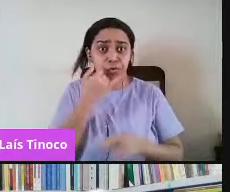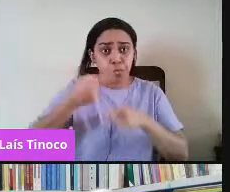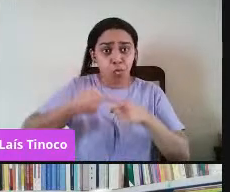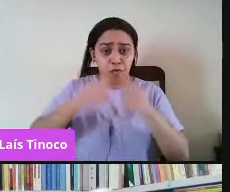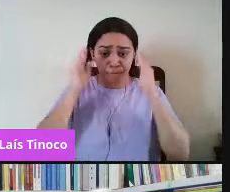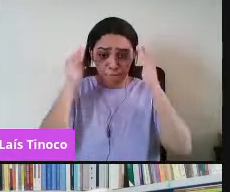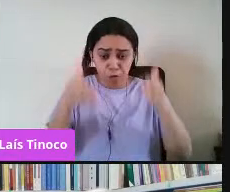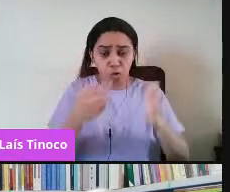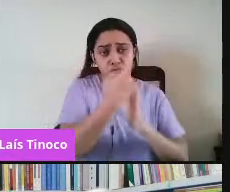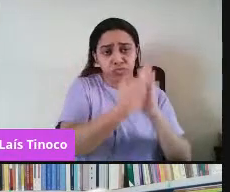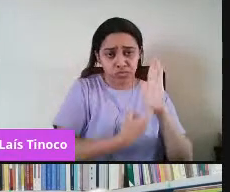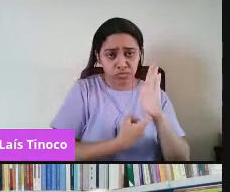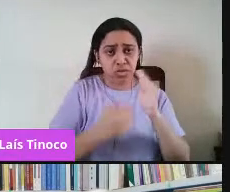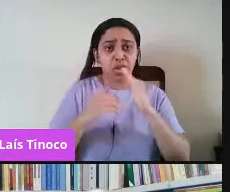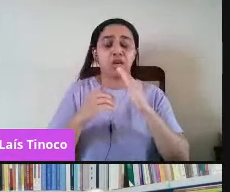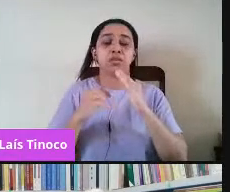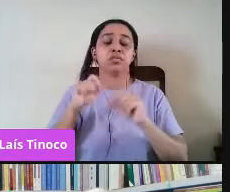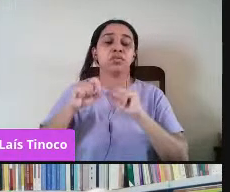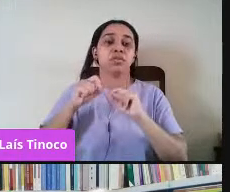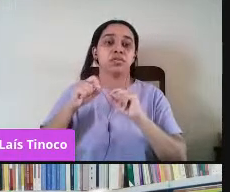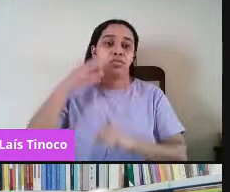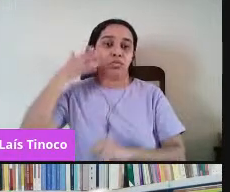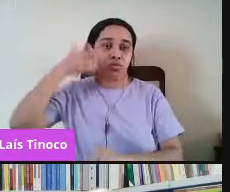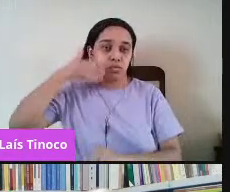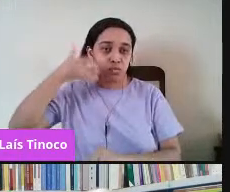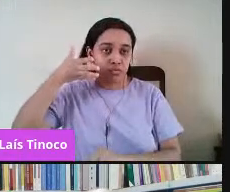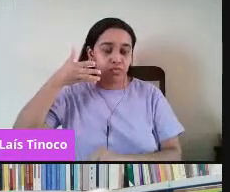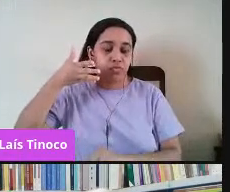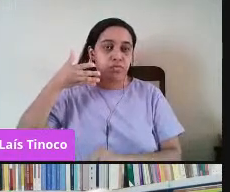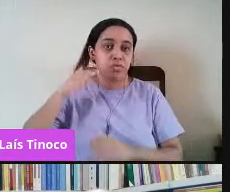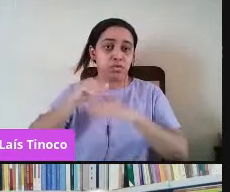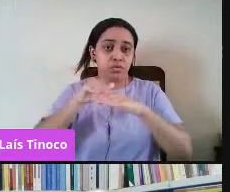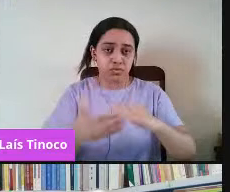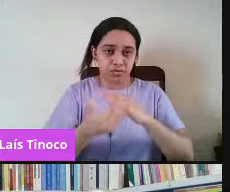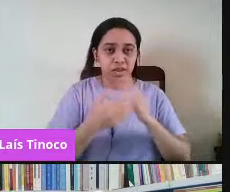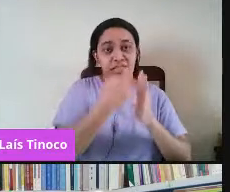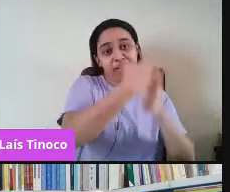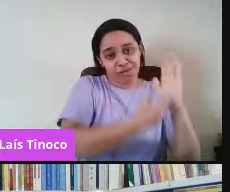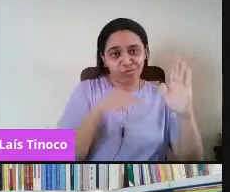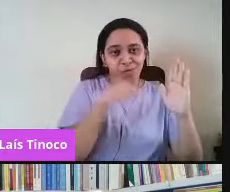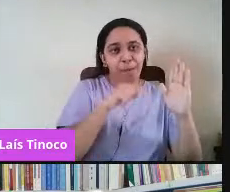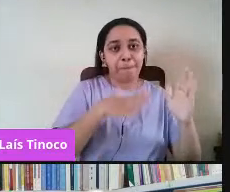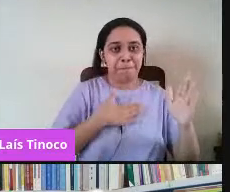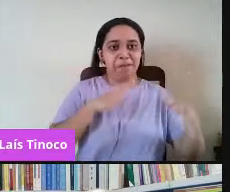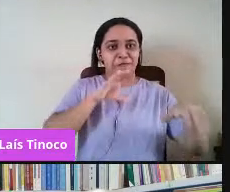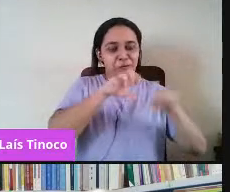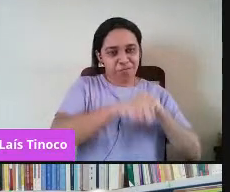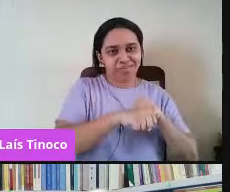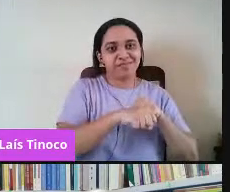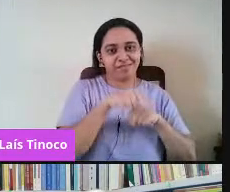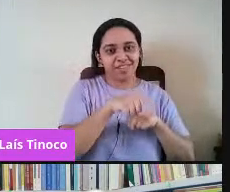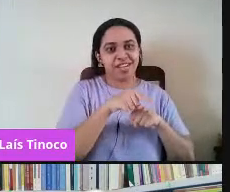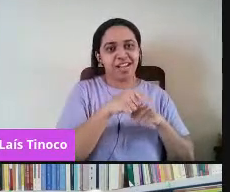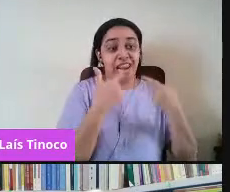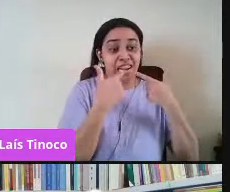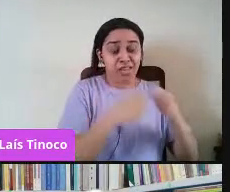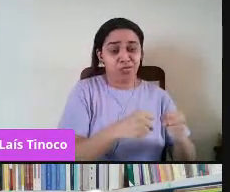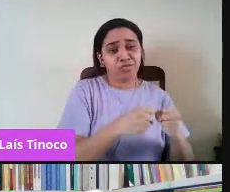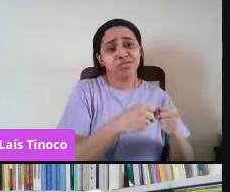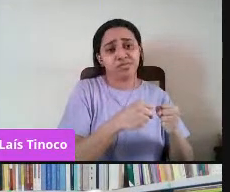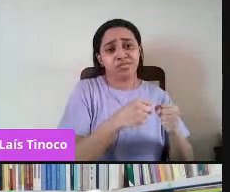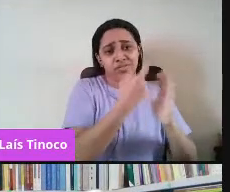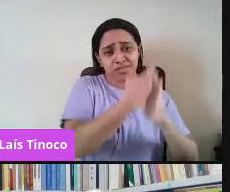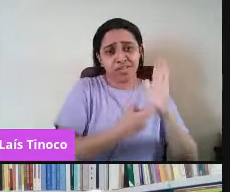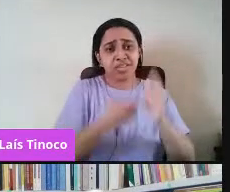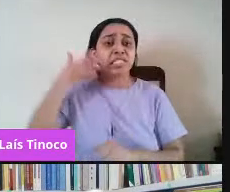textual, discursiva e enunciativa. Textual porque minha formação é em linguística de texto, certo? e discursiva,